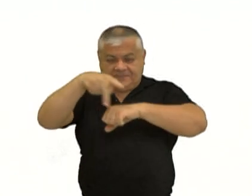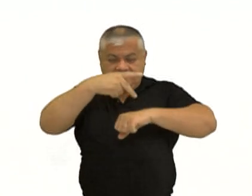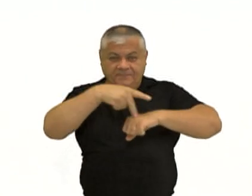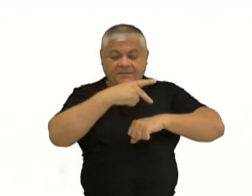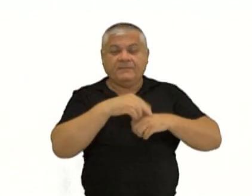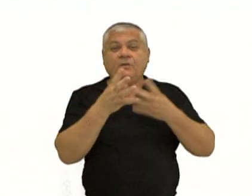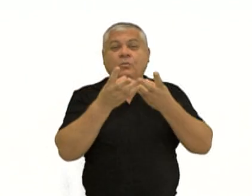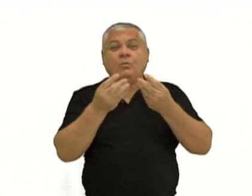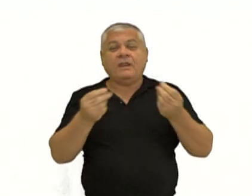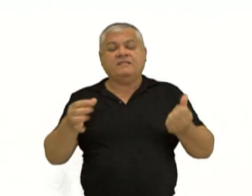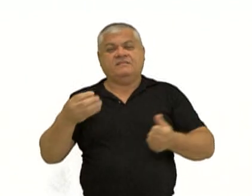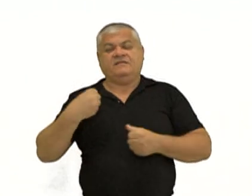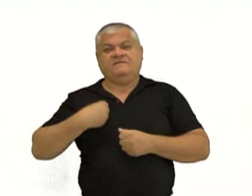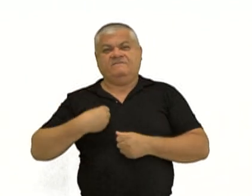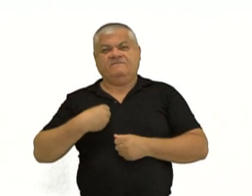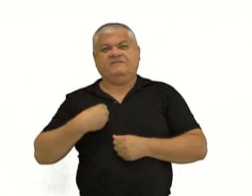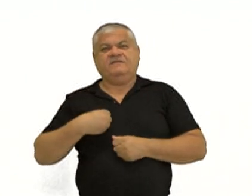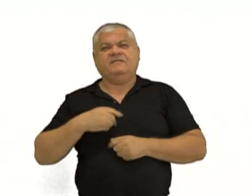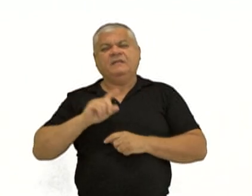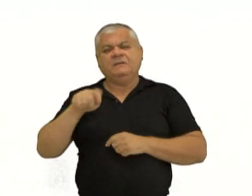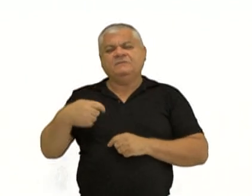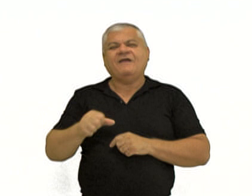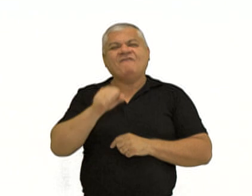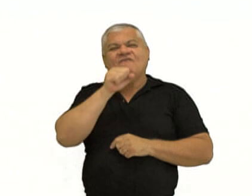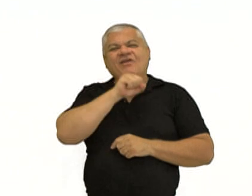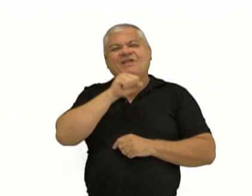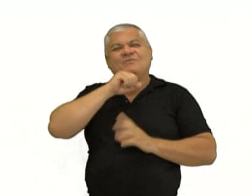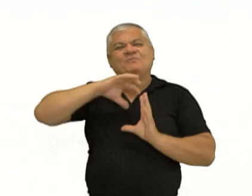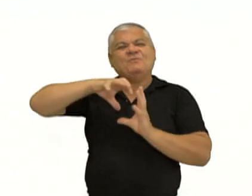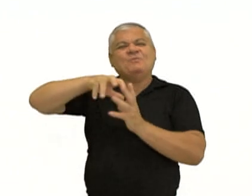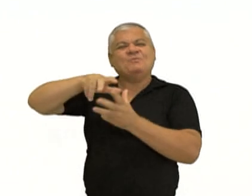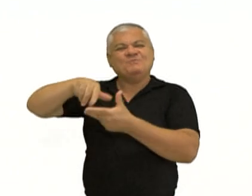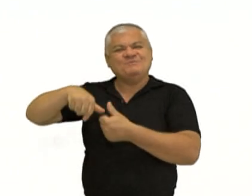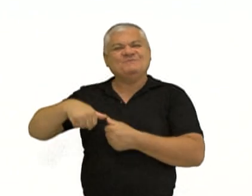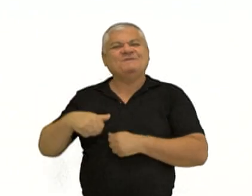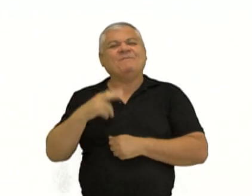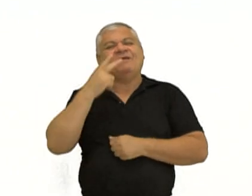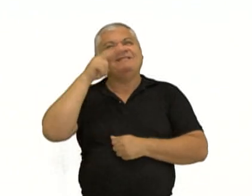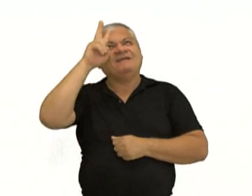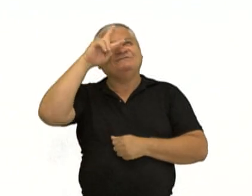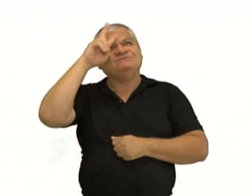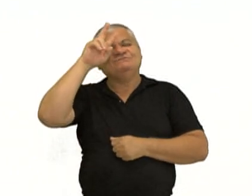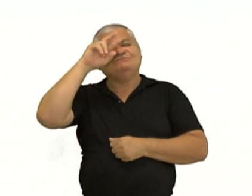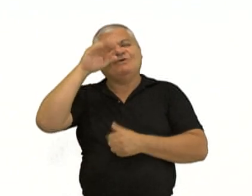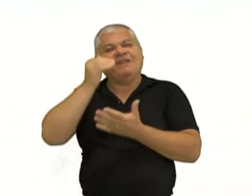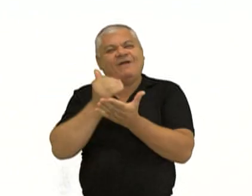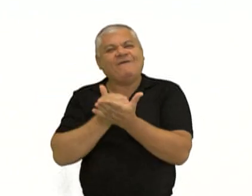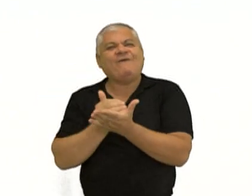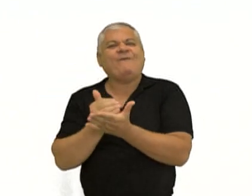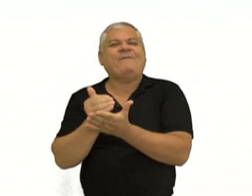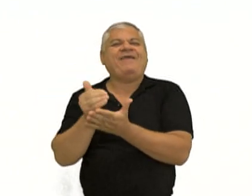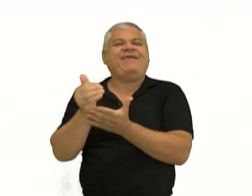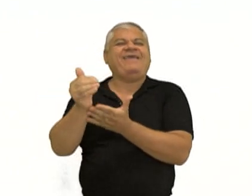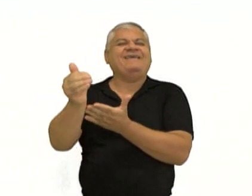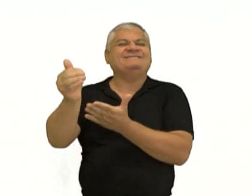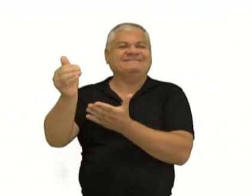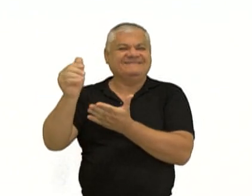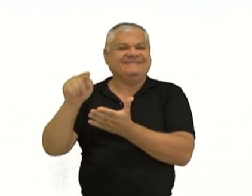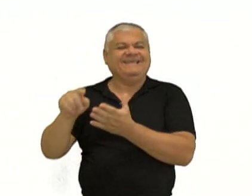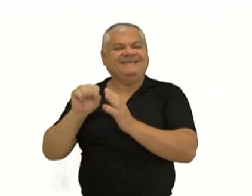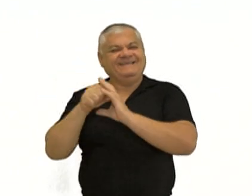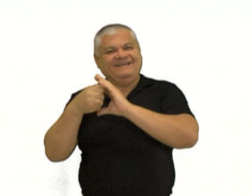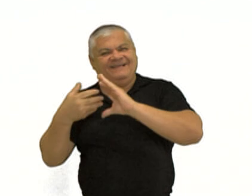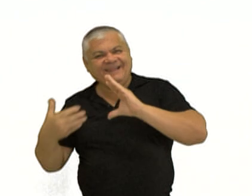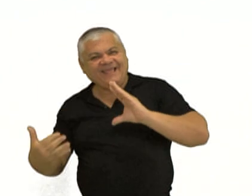chamado de velho mundo, né? Ou porque é o continente que a história inicia falando a respeito de